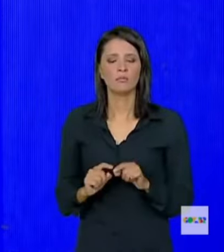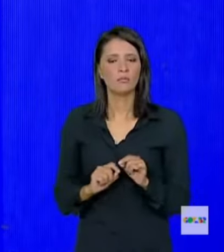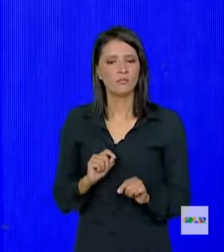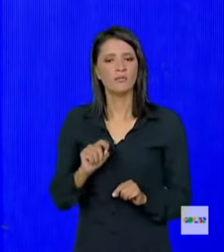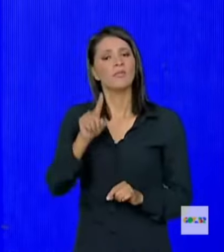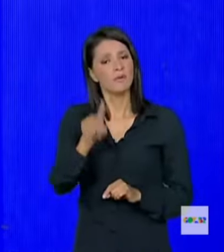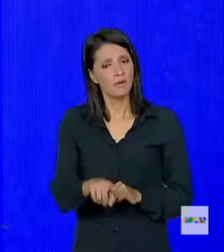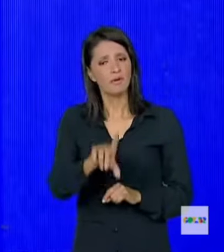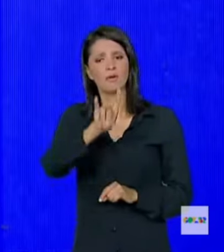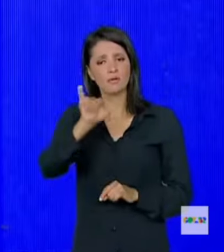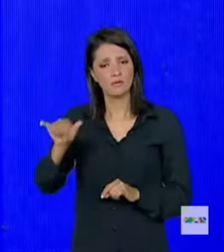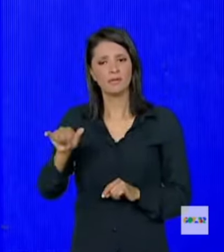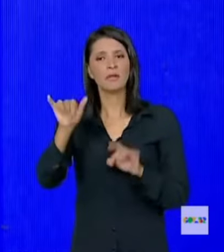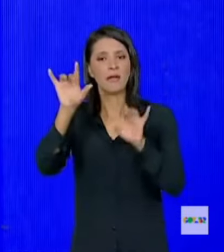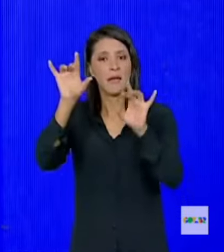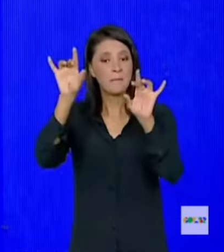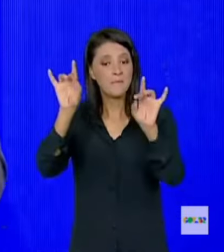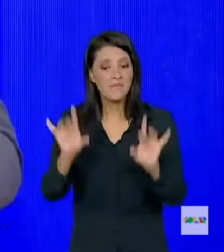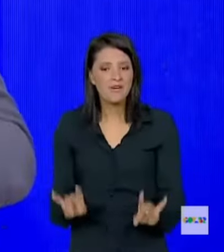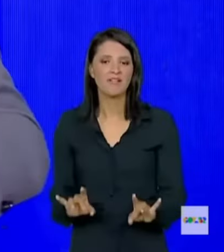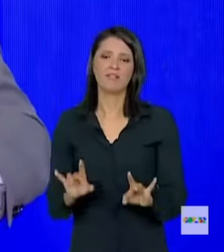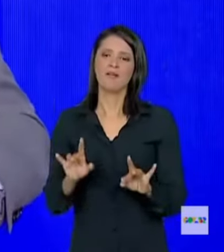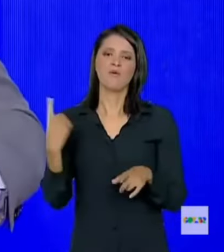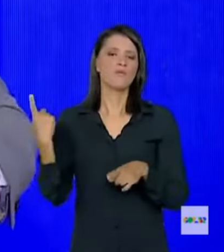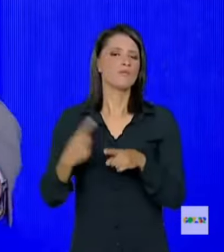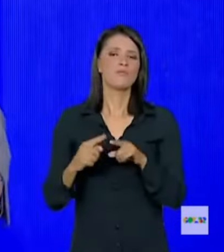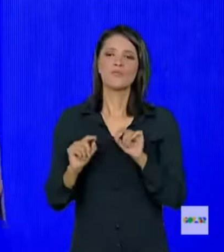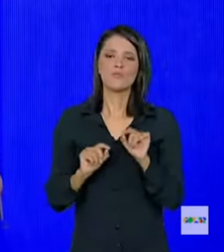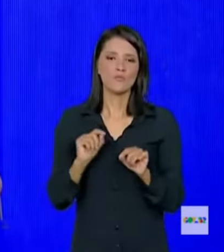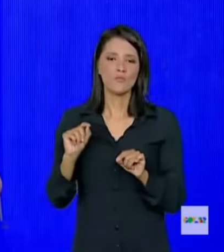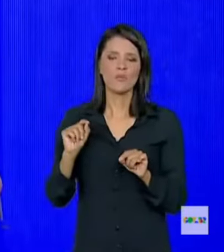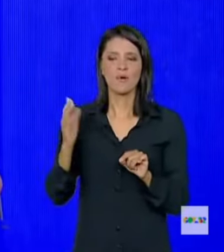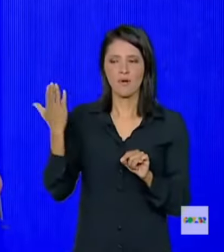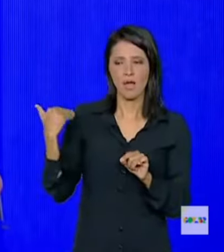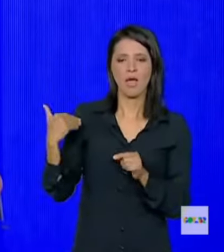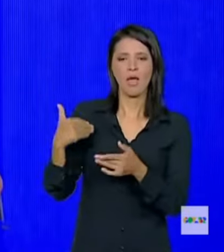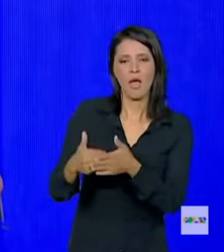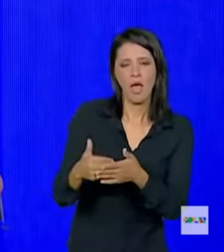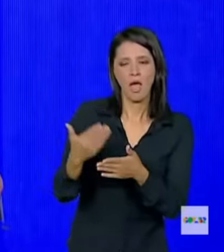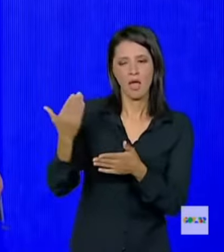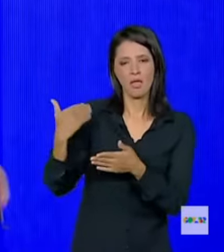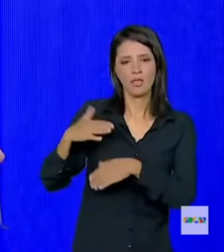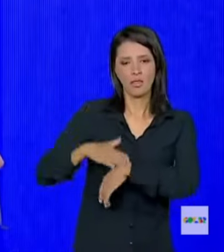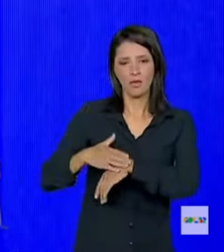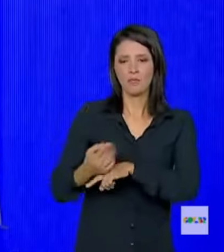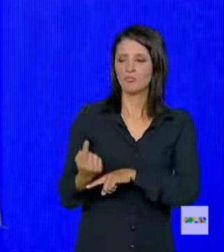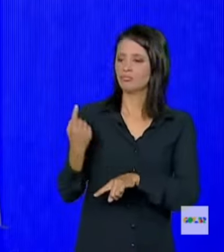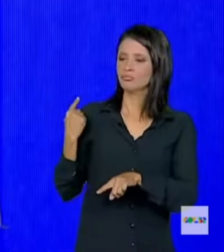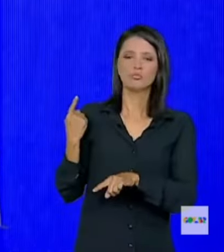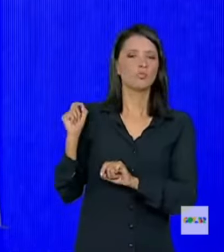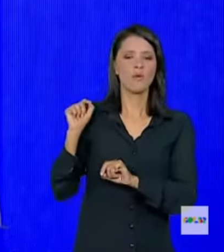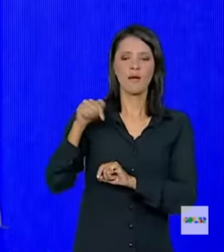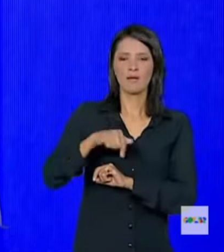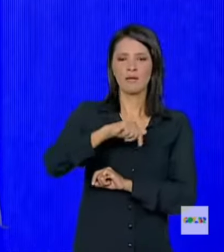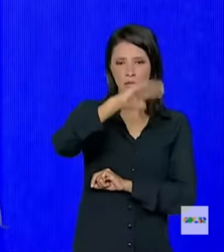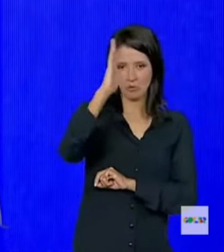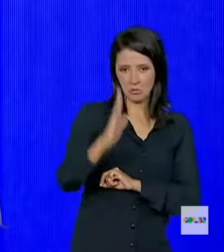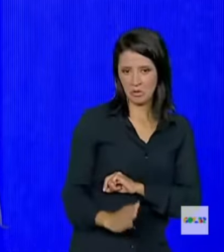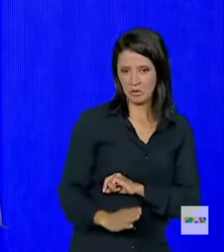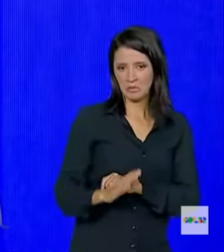um dia especial porque, algum tempo atrás, ninguém nesse país